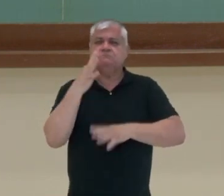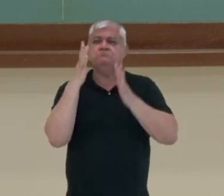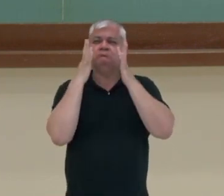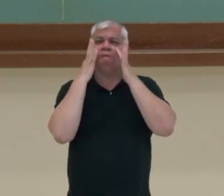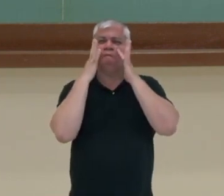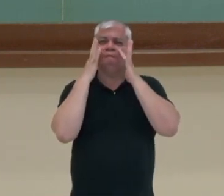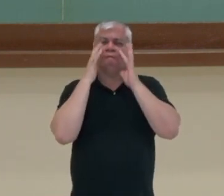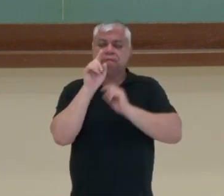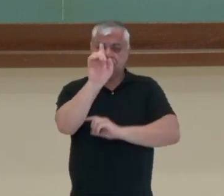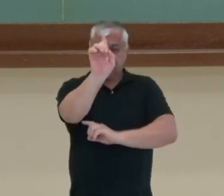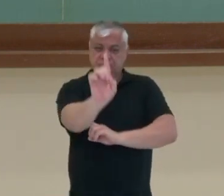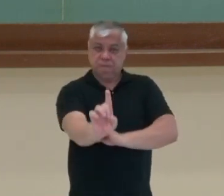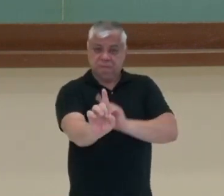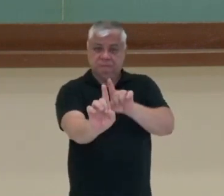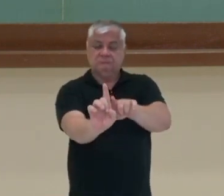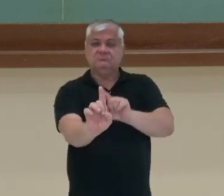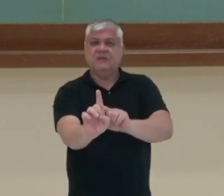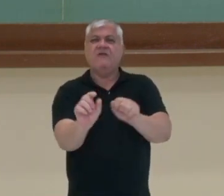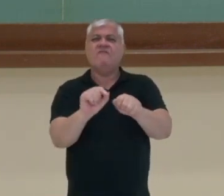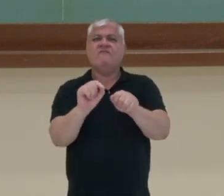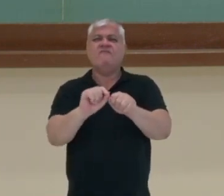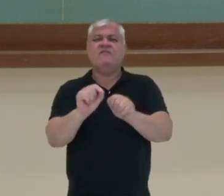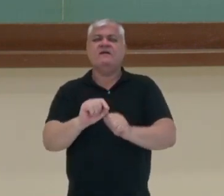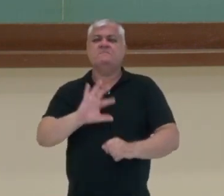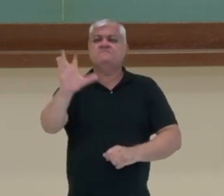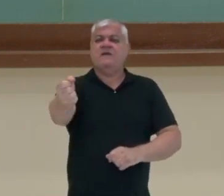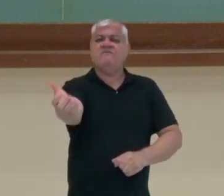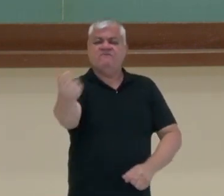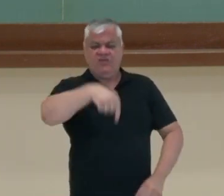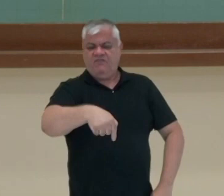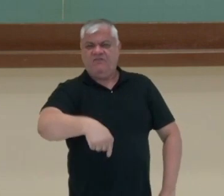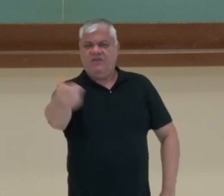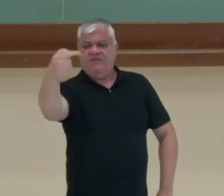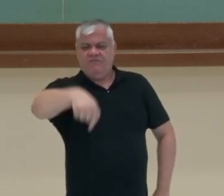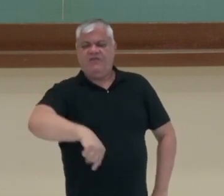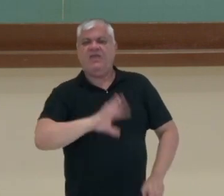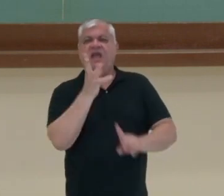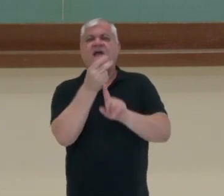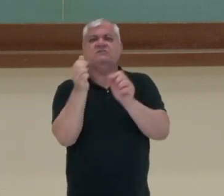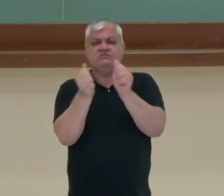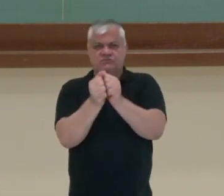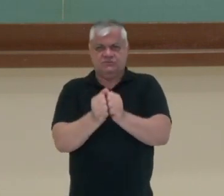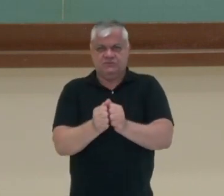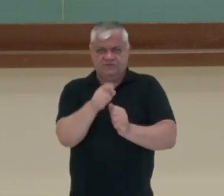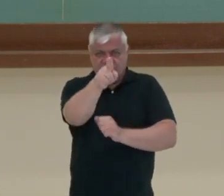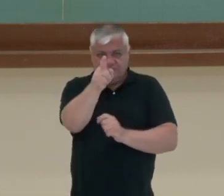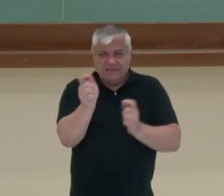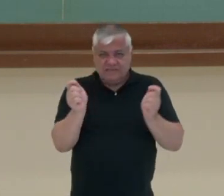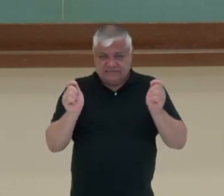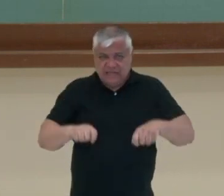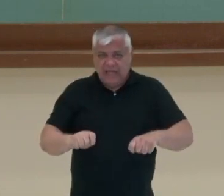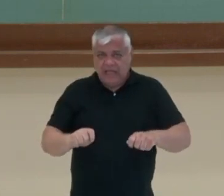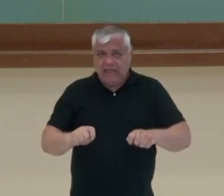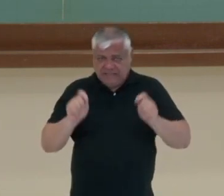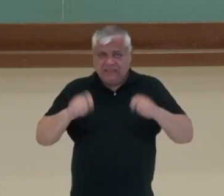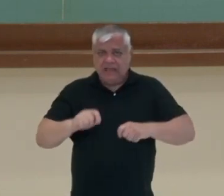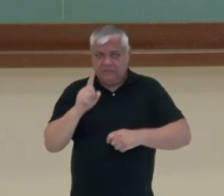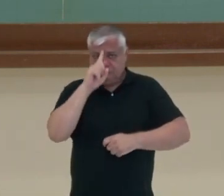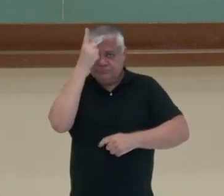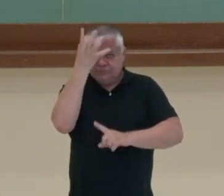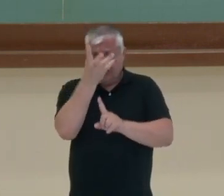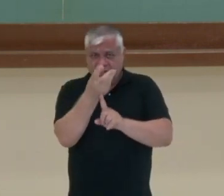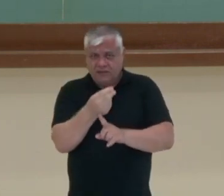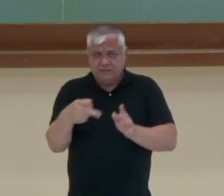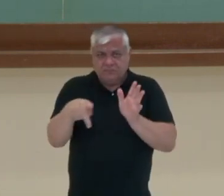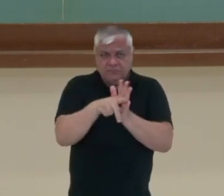um artista e o artista pegar você e falar assim, vem aqui, vamos fazer arte comigo, você acha que você vai ser também o criador dessa arte? Você vai